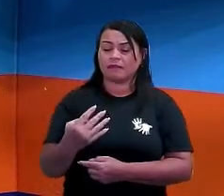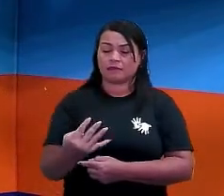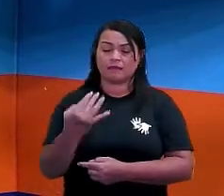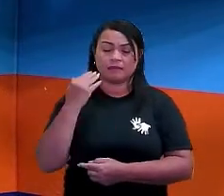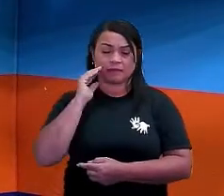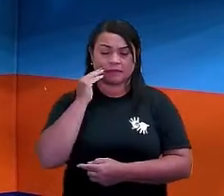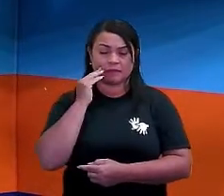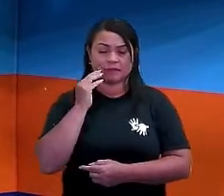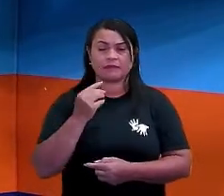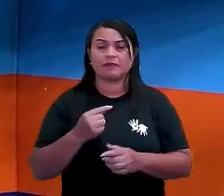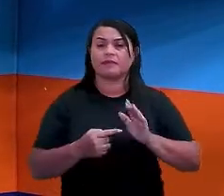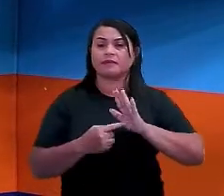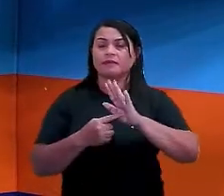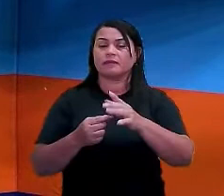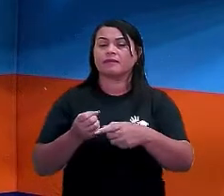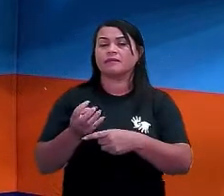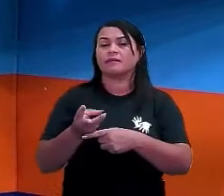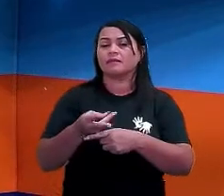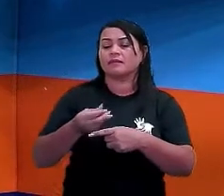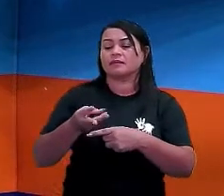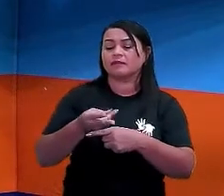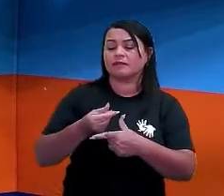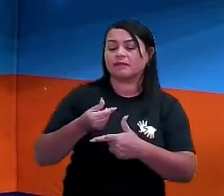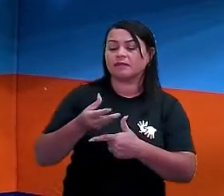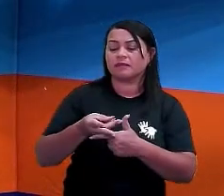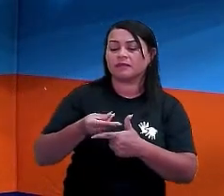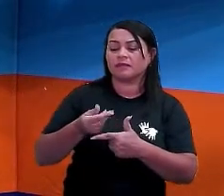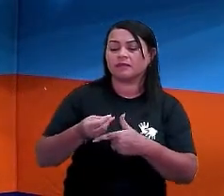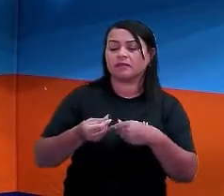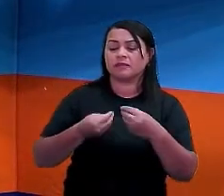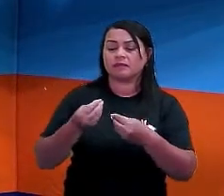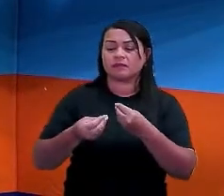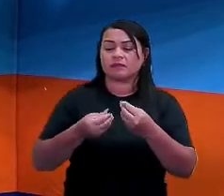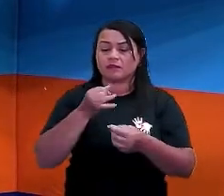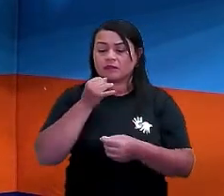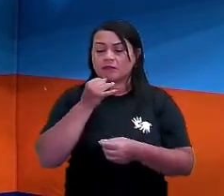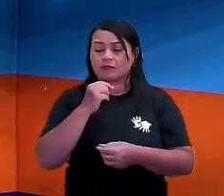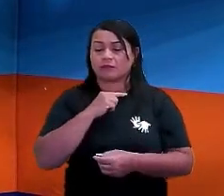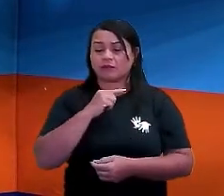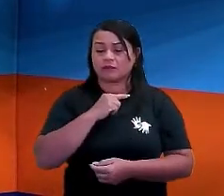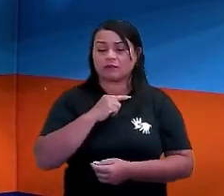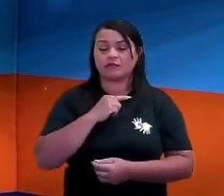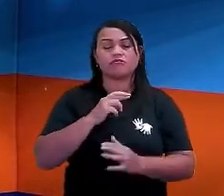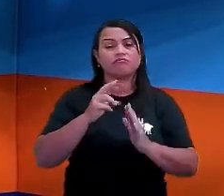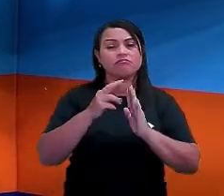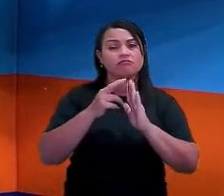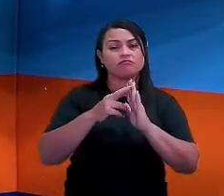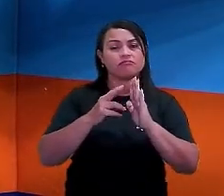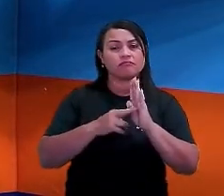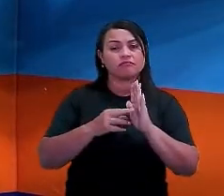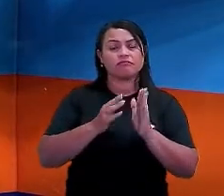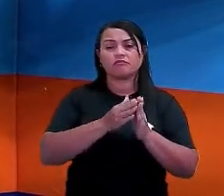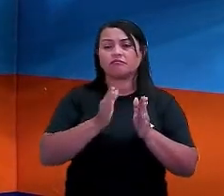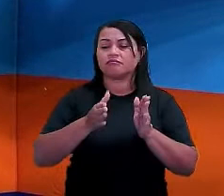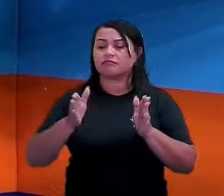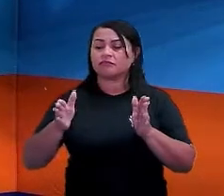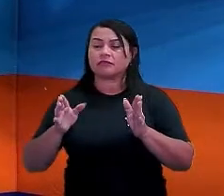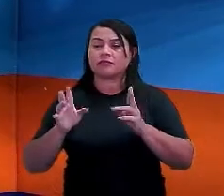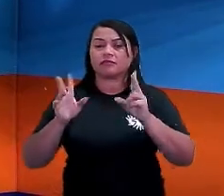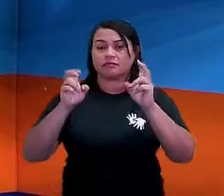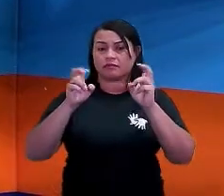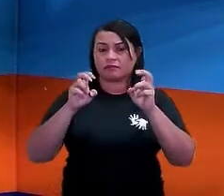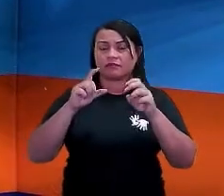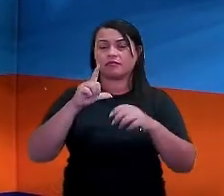algébrica, existe uma regularidade nesta sequência, onde cada termo a partir do segundo é igual